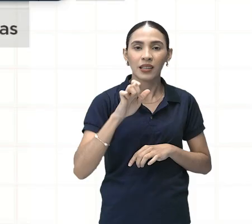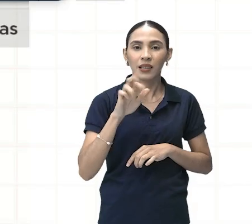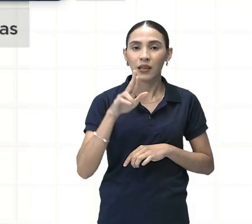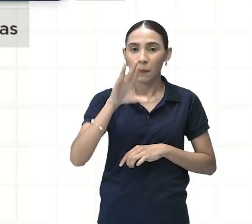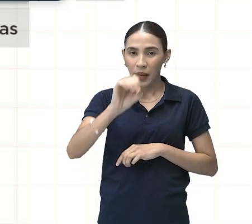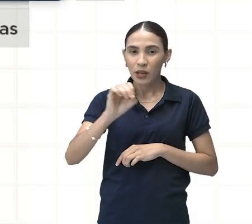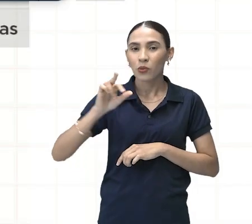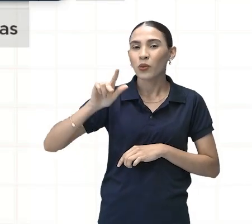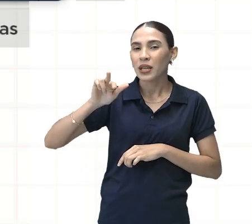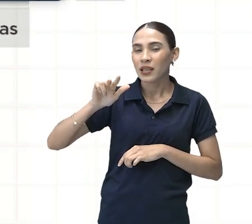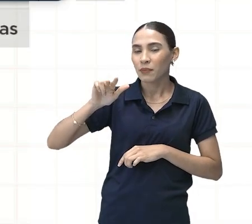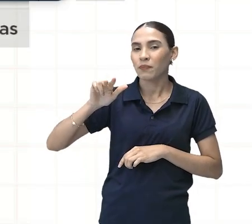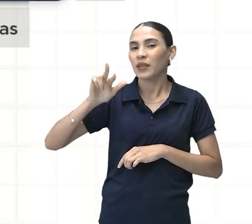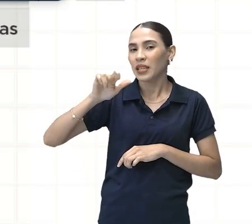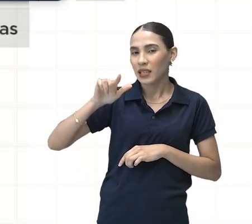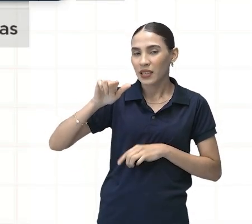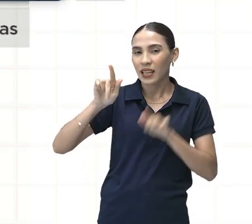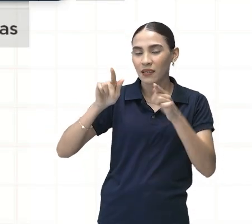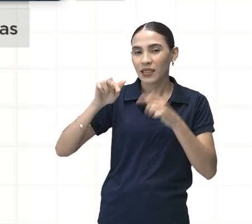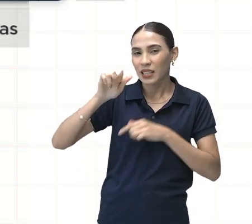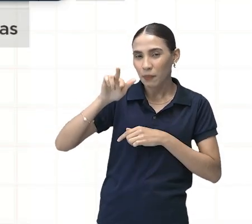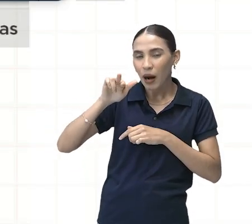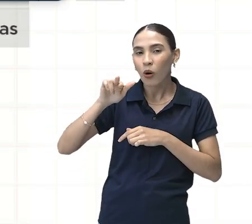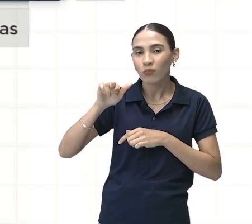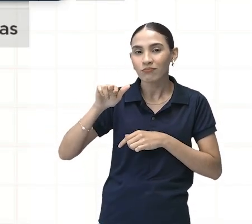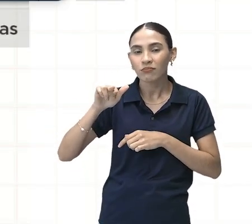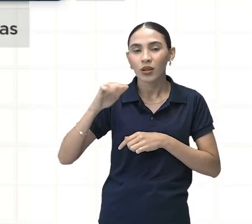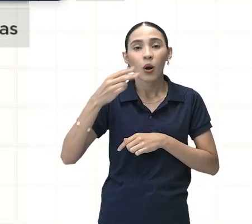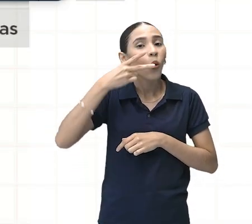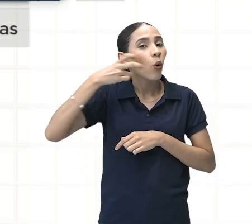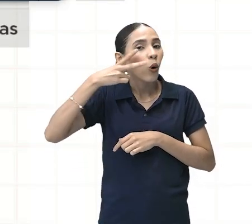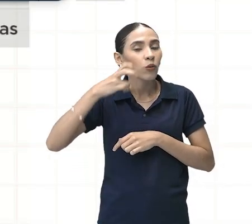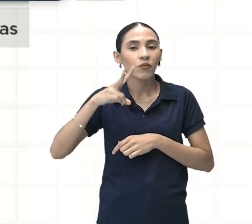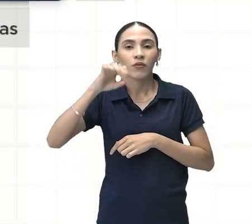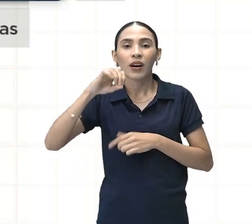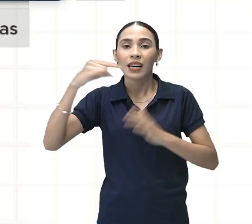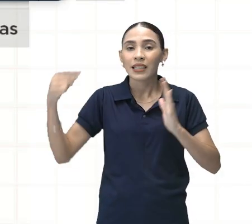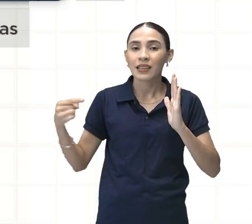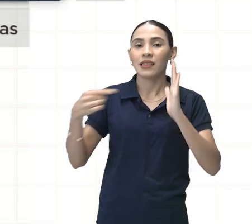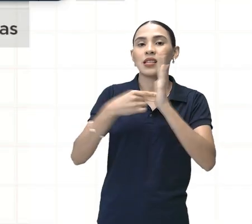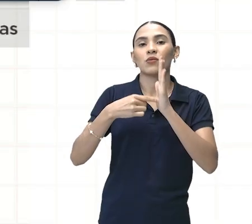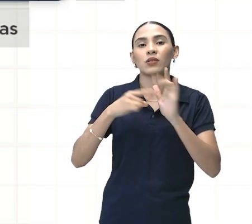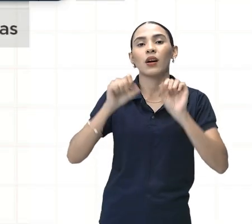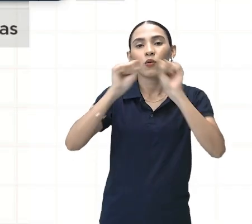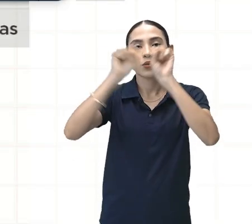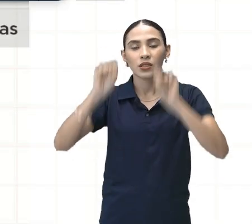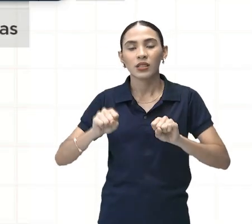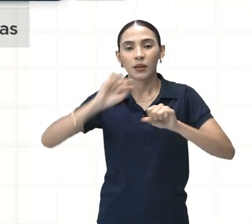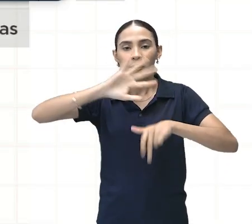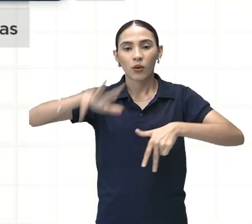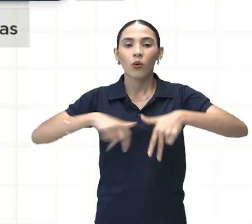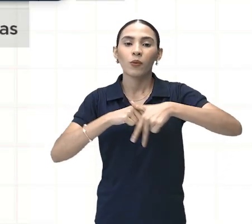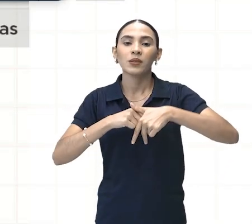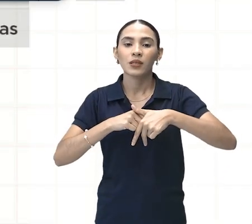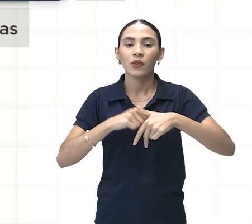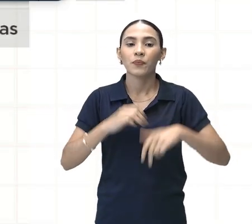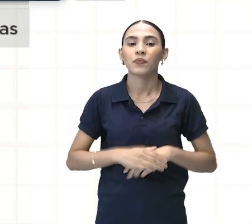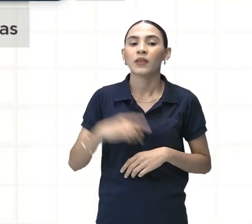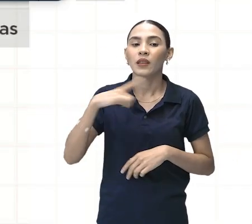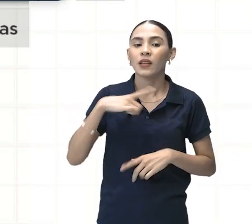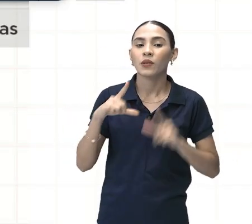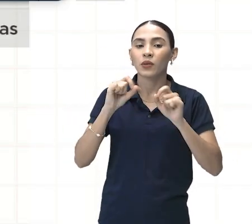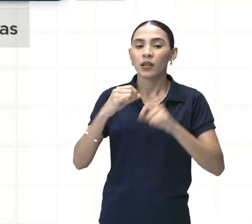né, de Fernando Collor de Mello, ele vai denunciar um esquema de corrupção